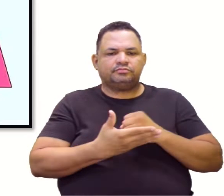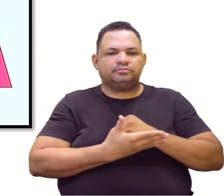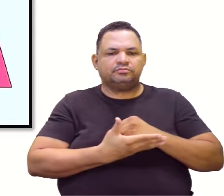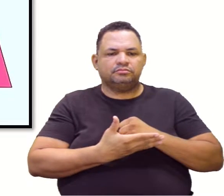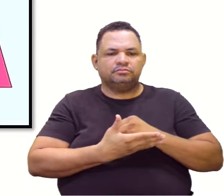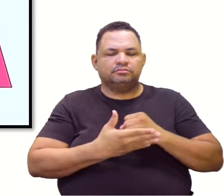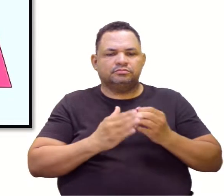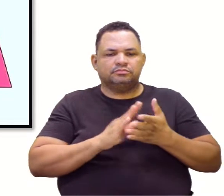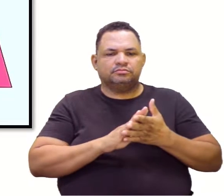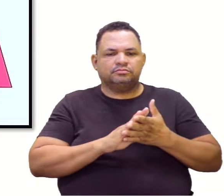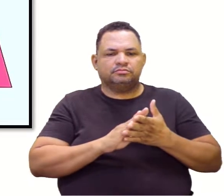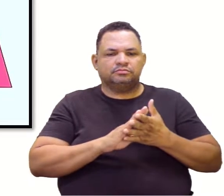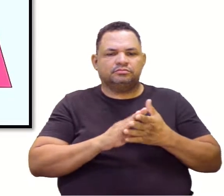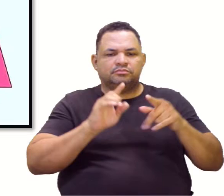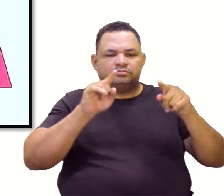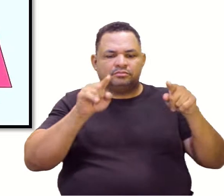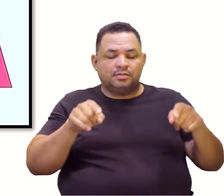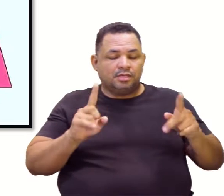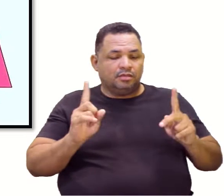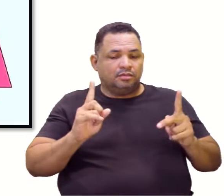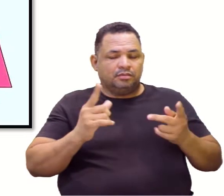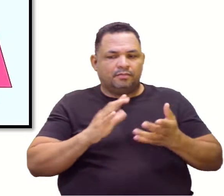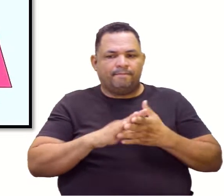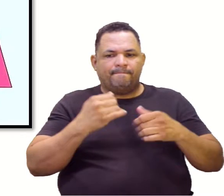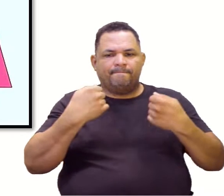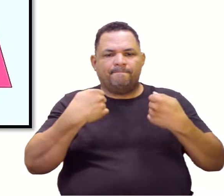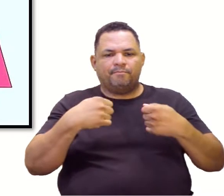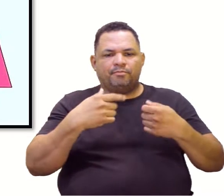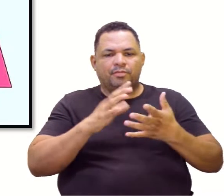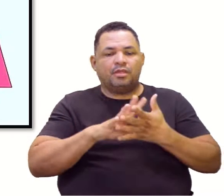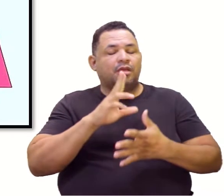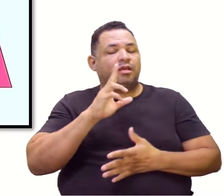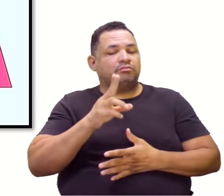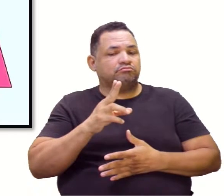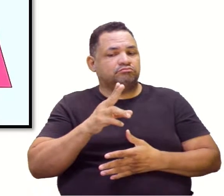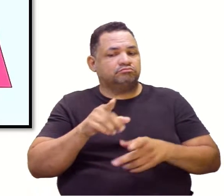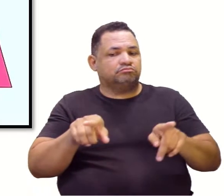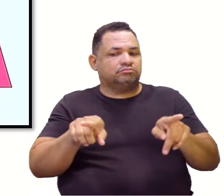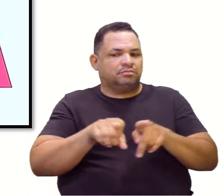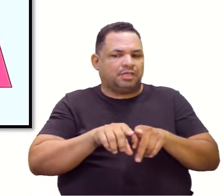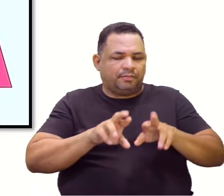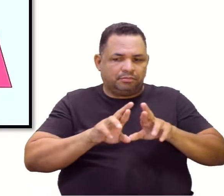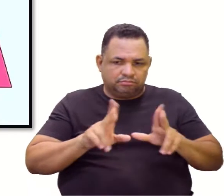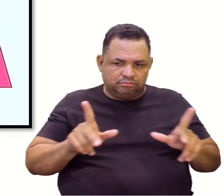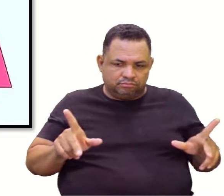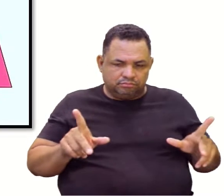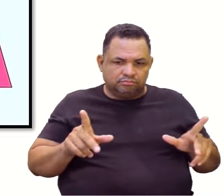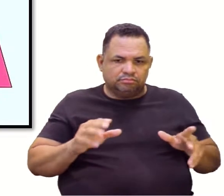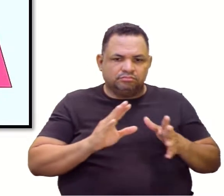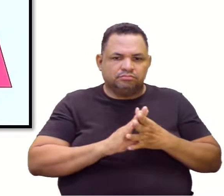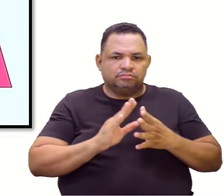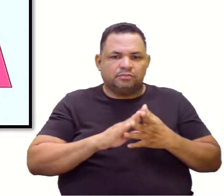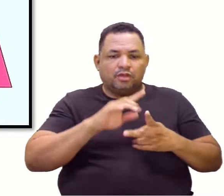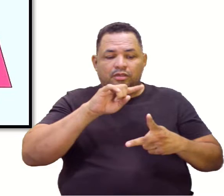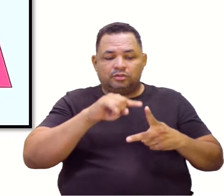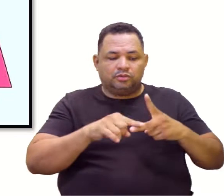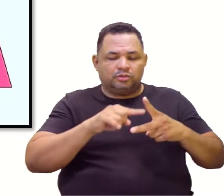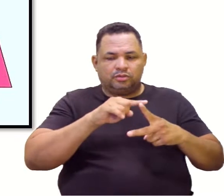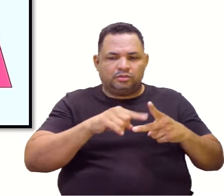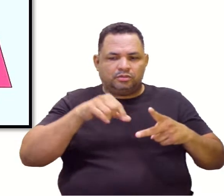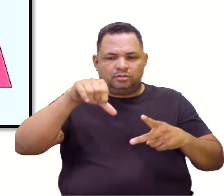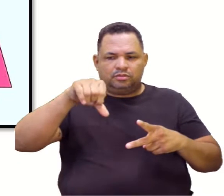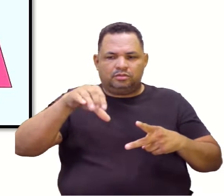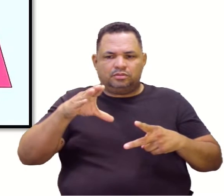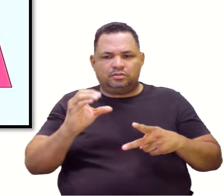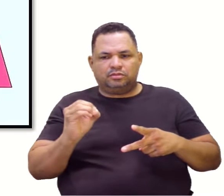paralelos diferentes, e os lados não paralelos podem ser iguais, podem ser diferentes, e podem formar ângulo reto com